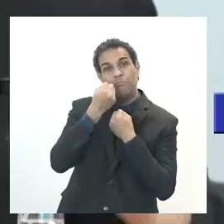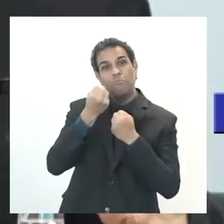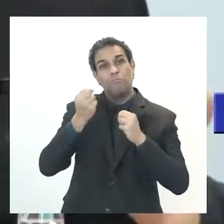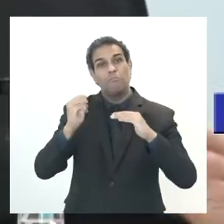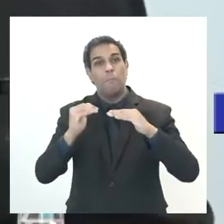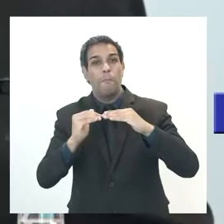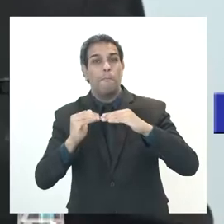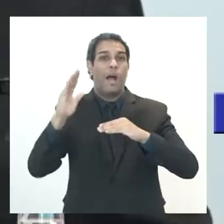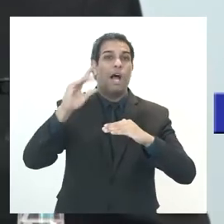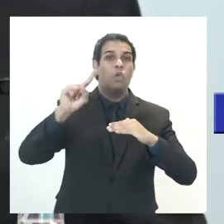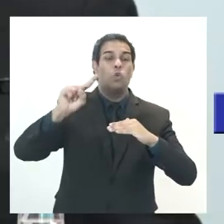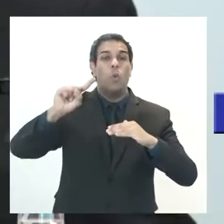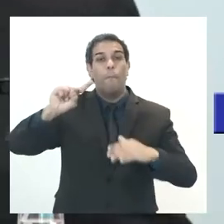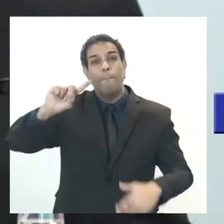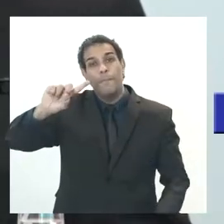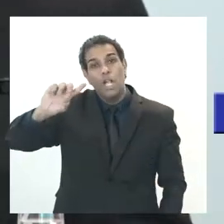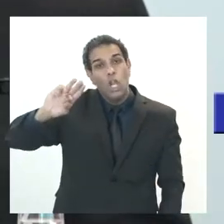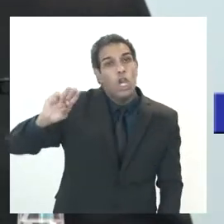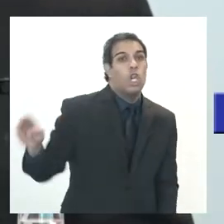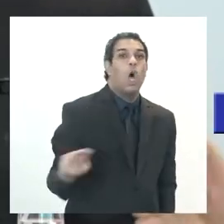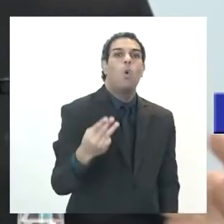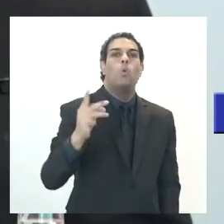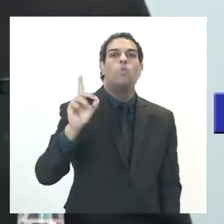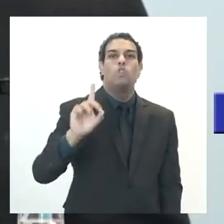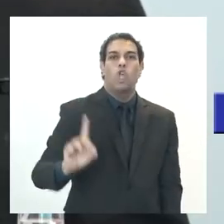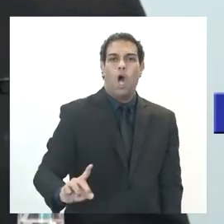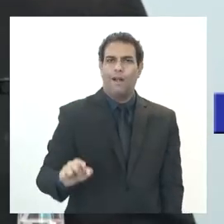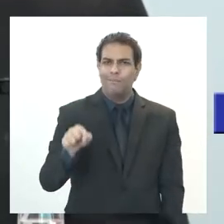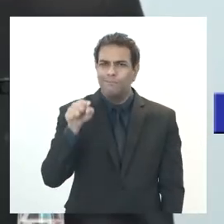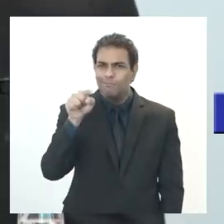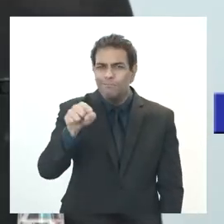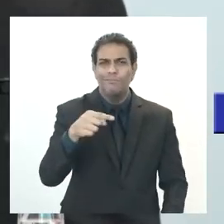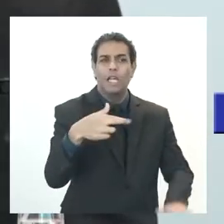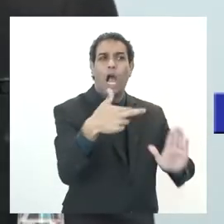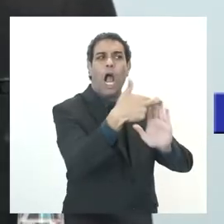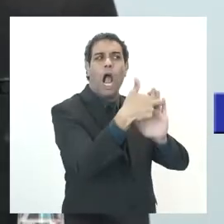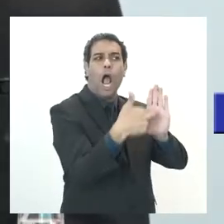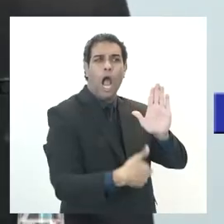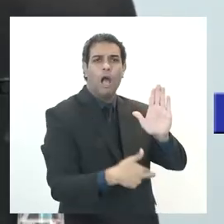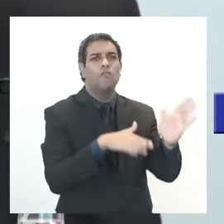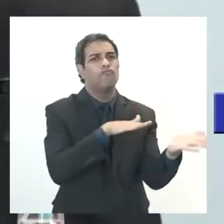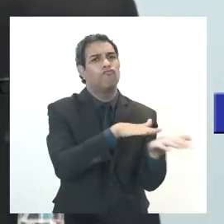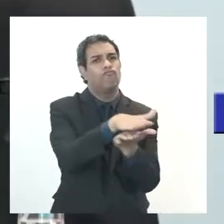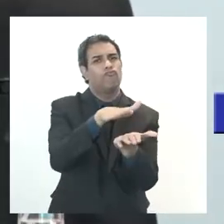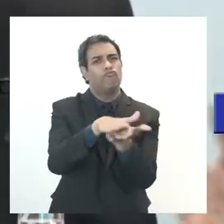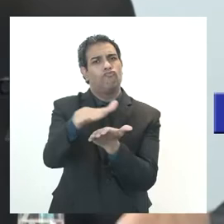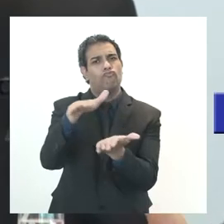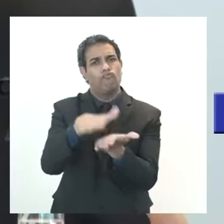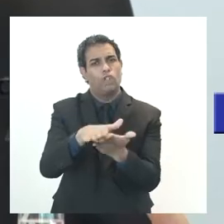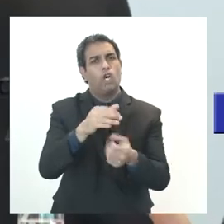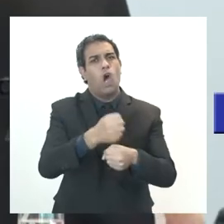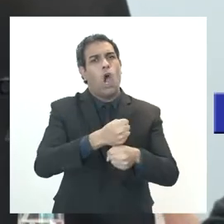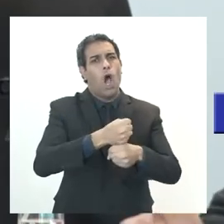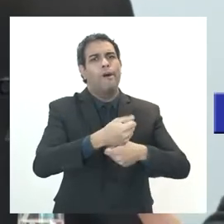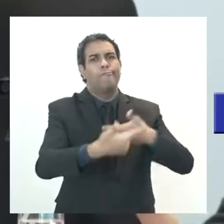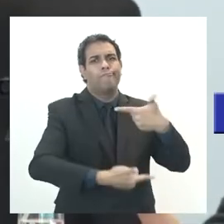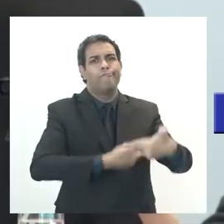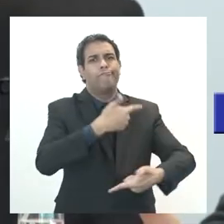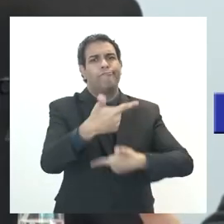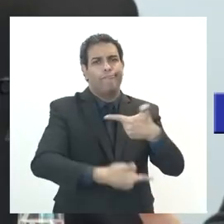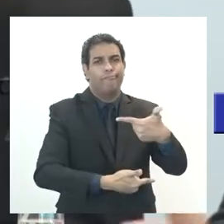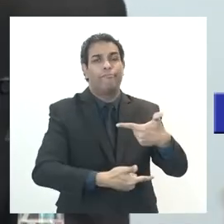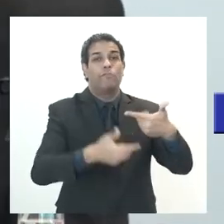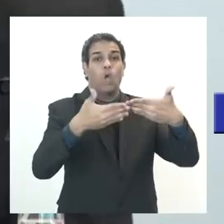milhão de dólares o relatório esse relatório é publicado Rejane todo ano em